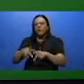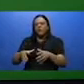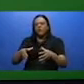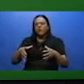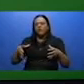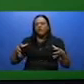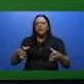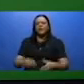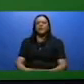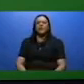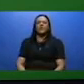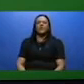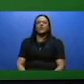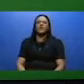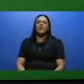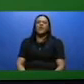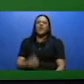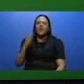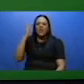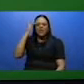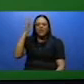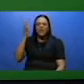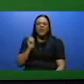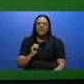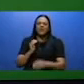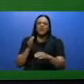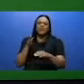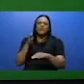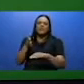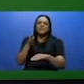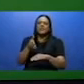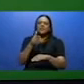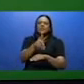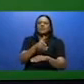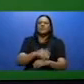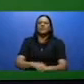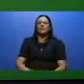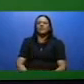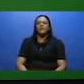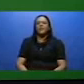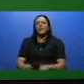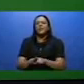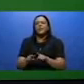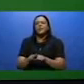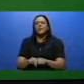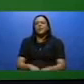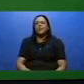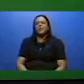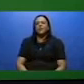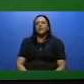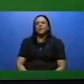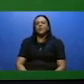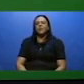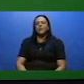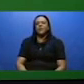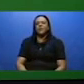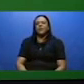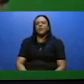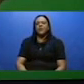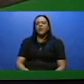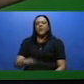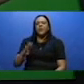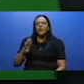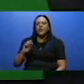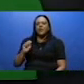região de fácil acesso, de fácil produção. Lá, Bagdá, no Iraque, tá vendo a setinha? Segue aí na sua